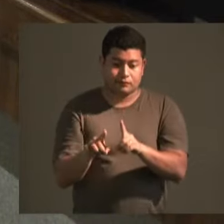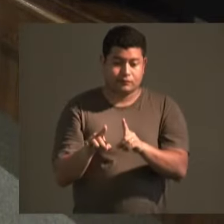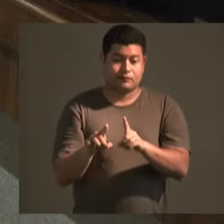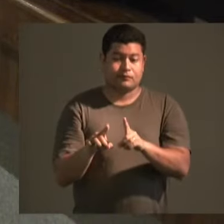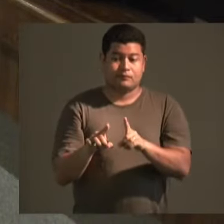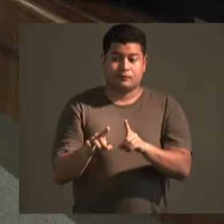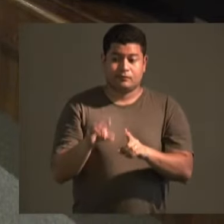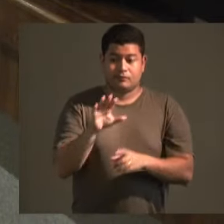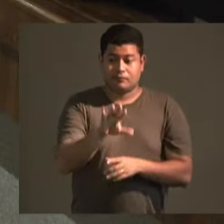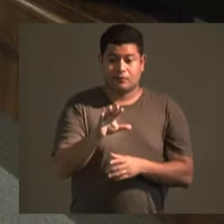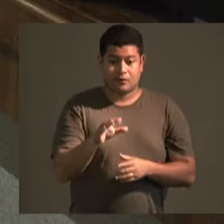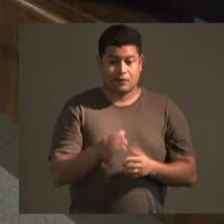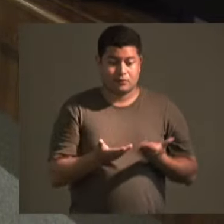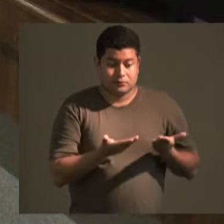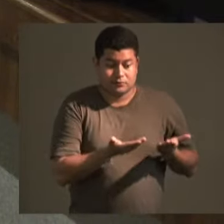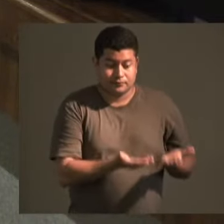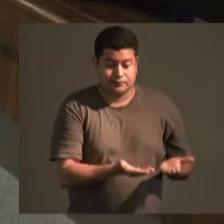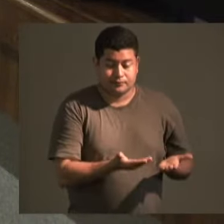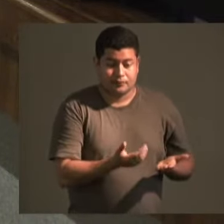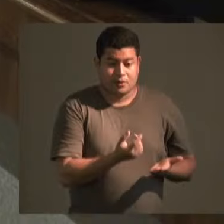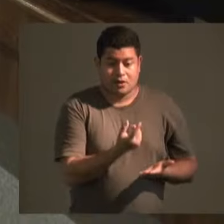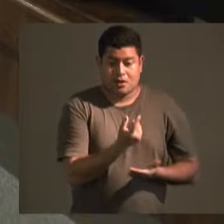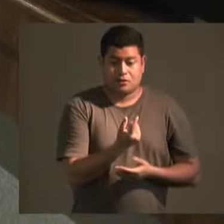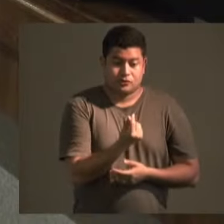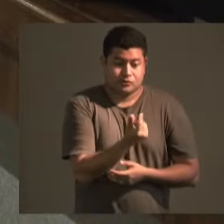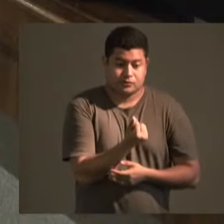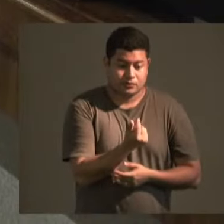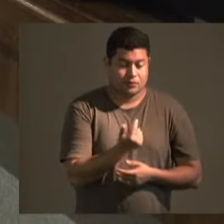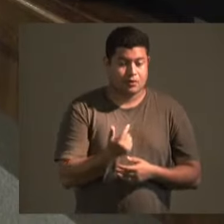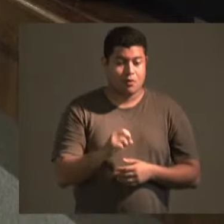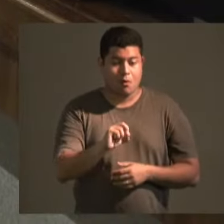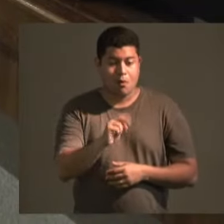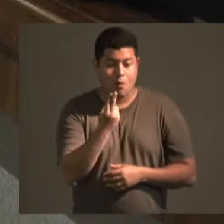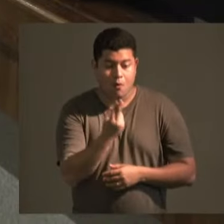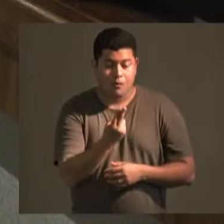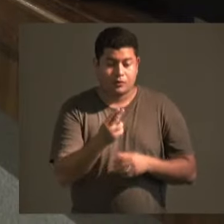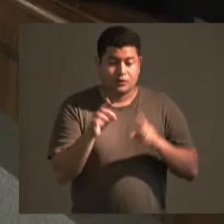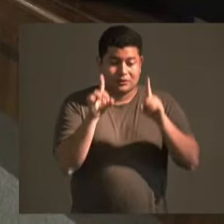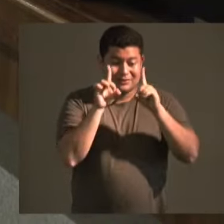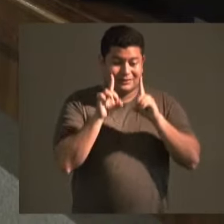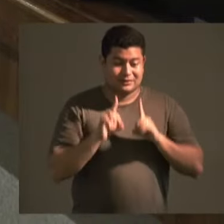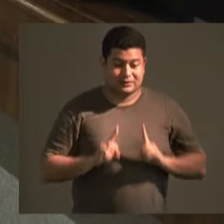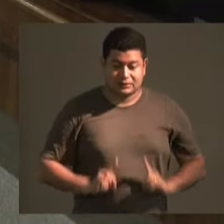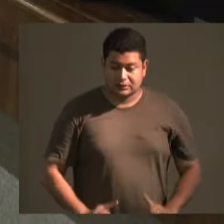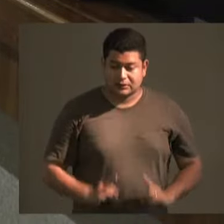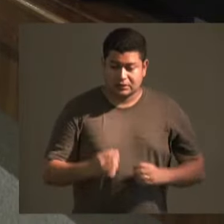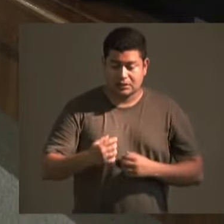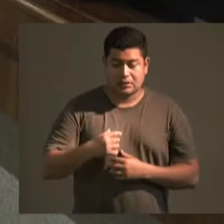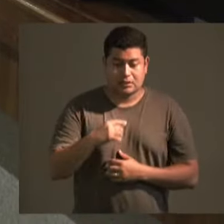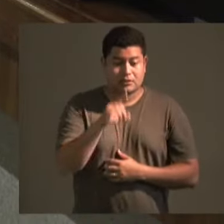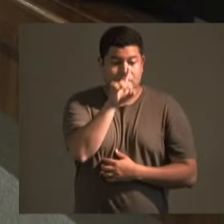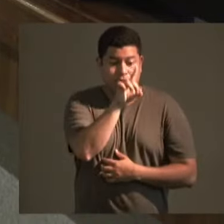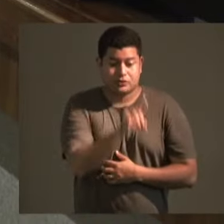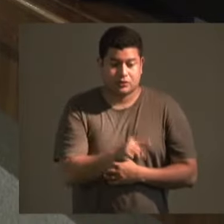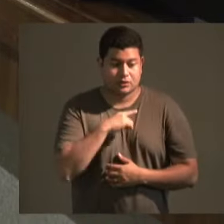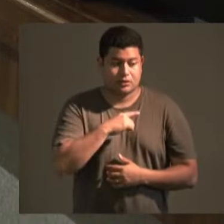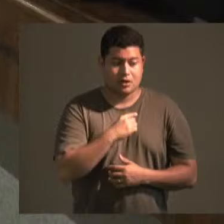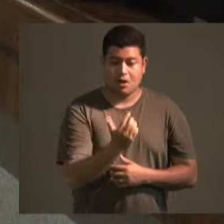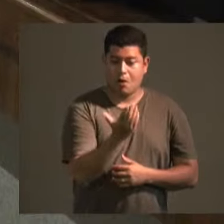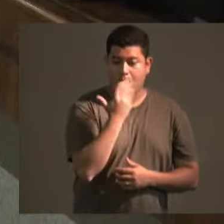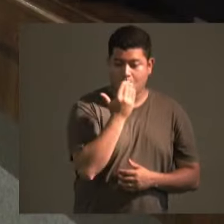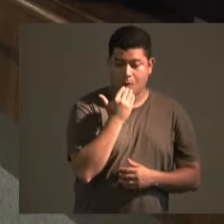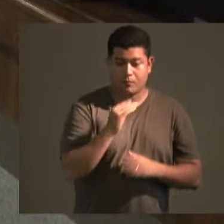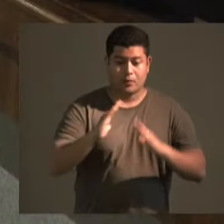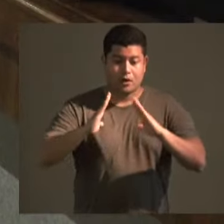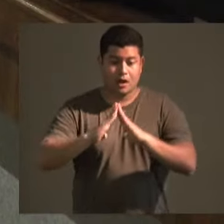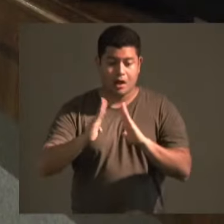nem as necessidades básicas delas supridas, né, nem a dignidade de ter comida na mesa. Então, às vezes, eu fico me